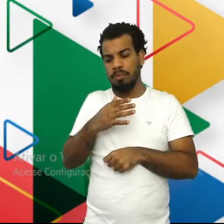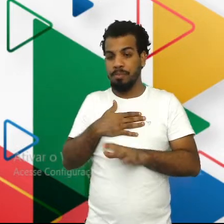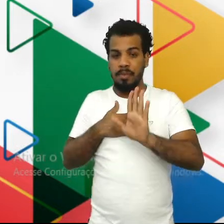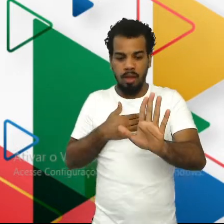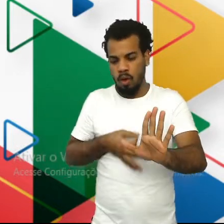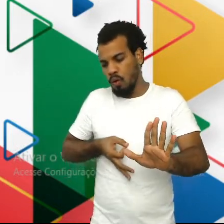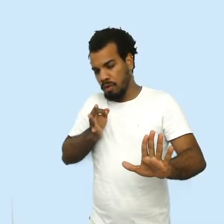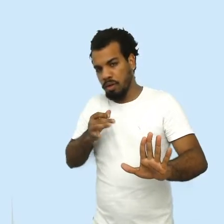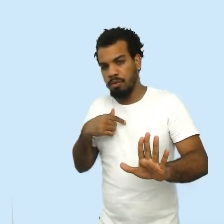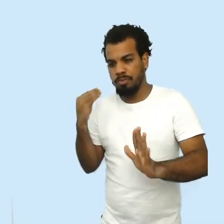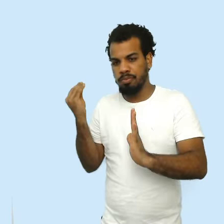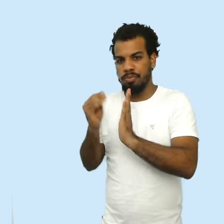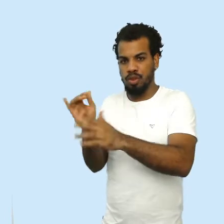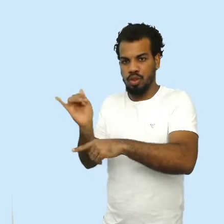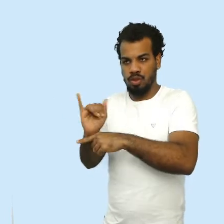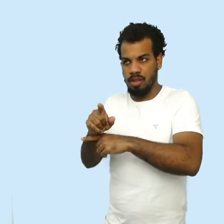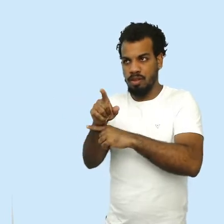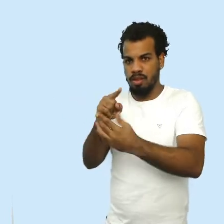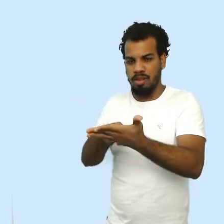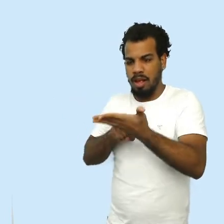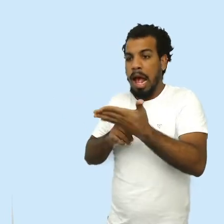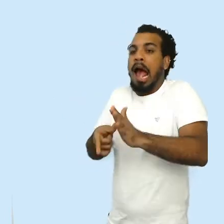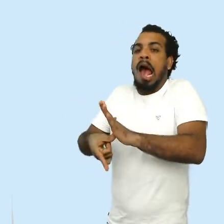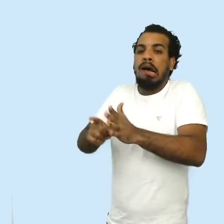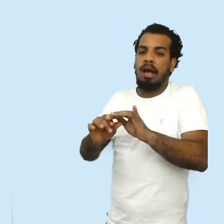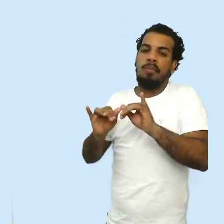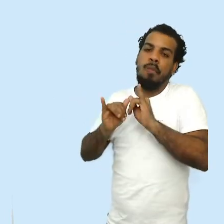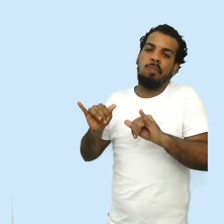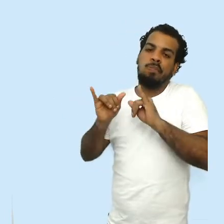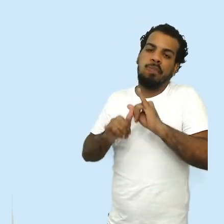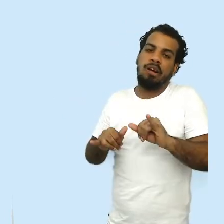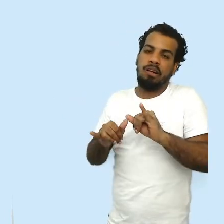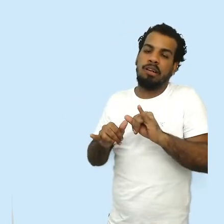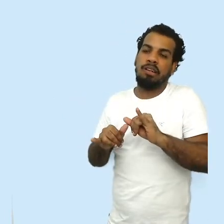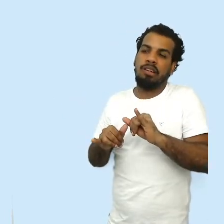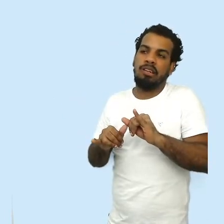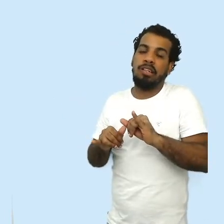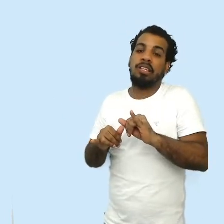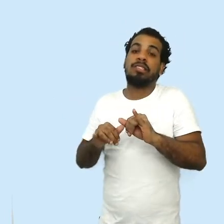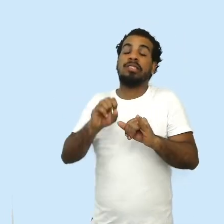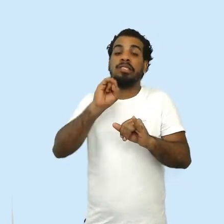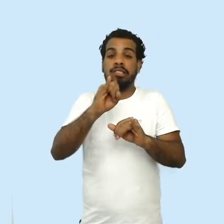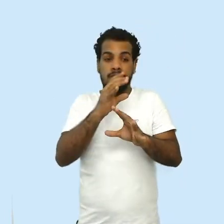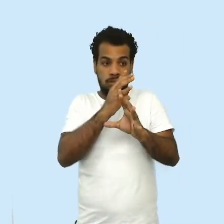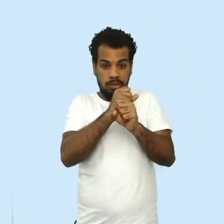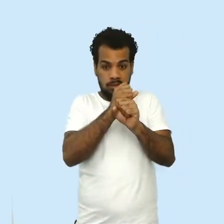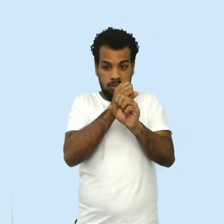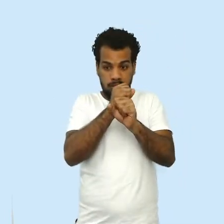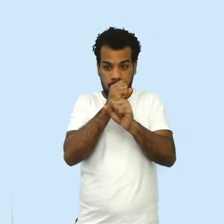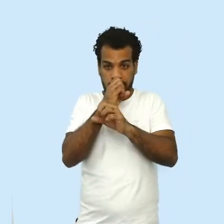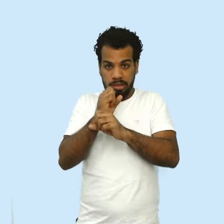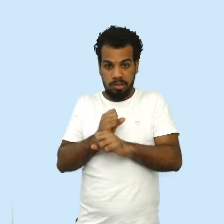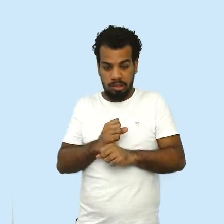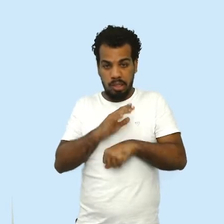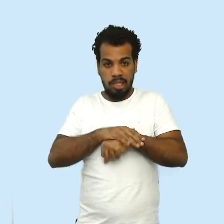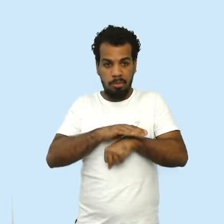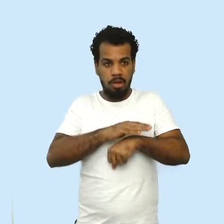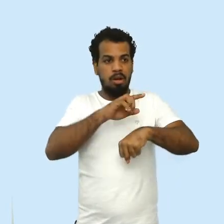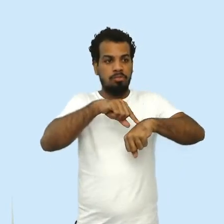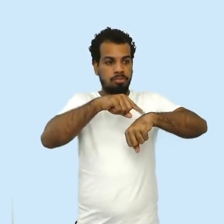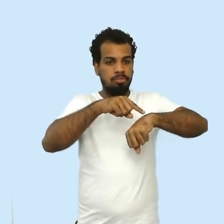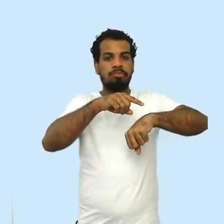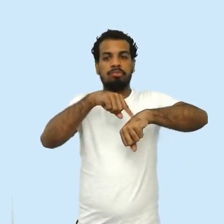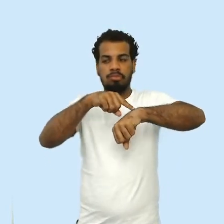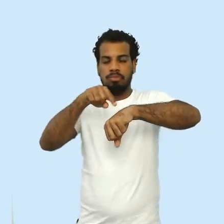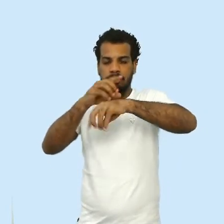uma música aqui no YouTube, quando você coloca a música no YouTube, tem propaganda. Se a gente for calcular o tempo que a gente passa nos meios de